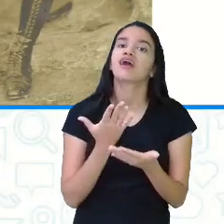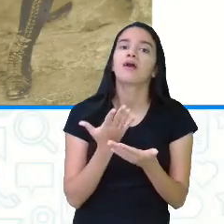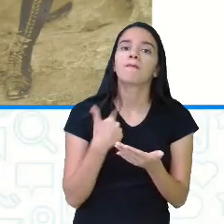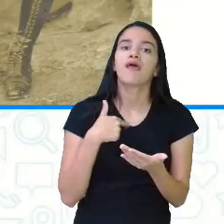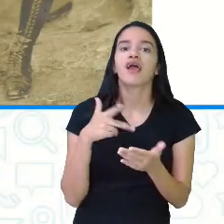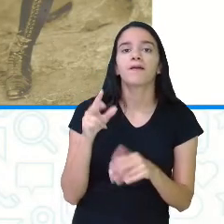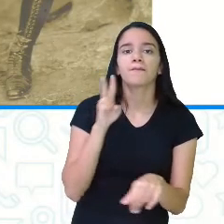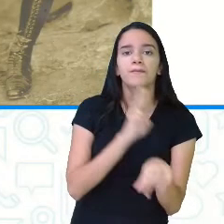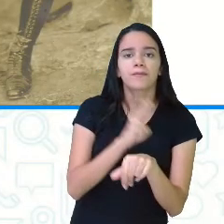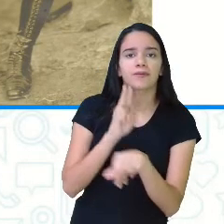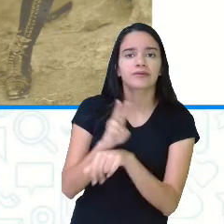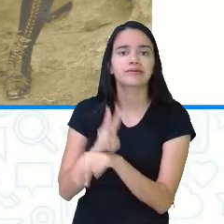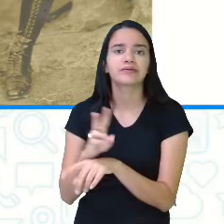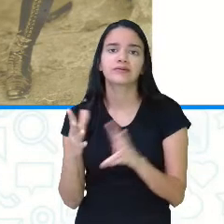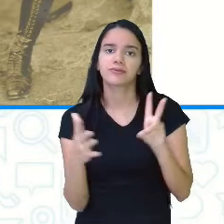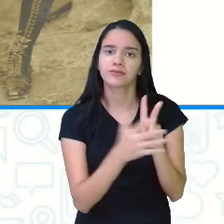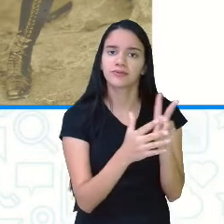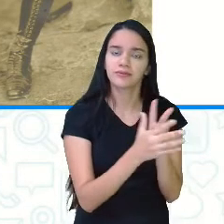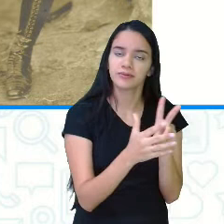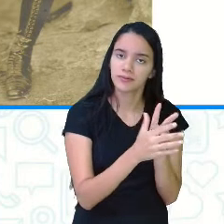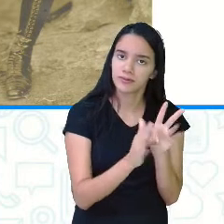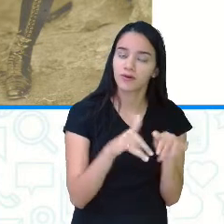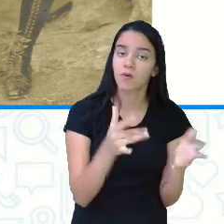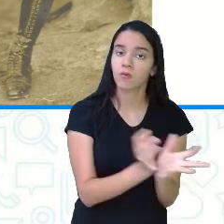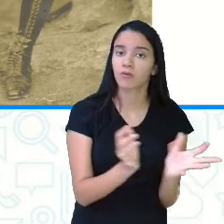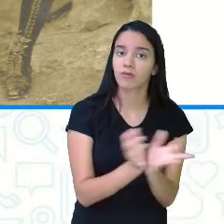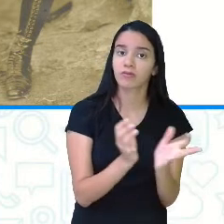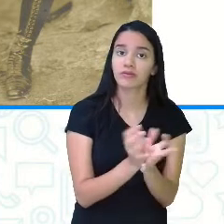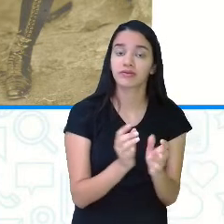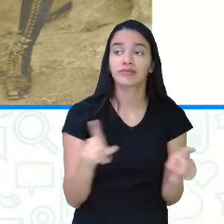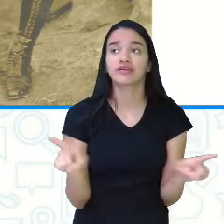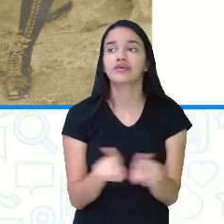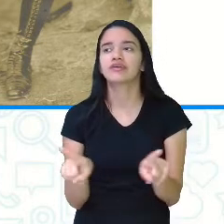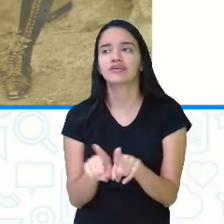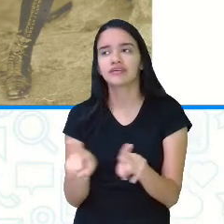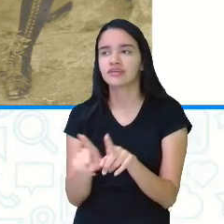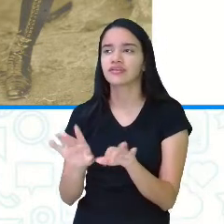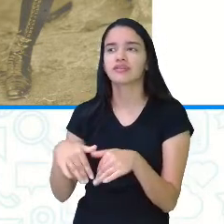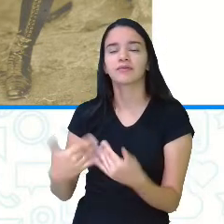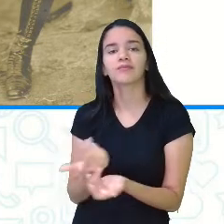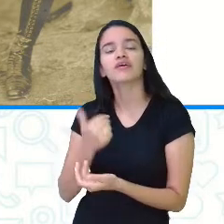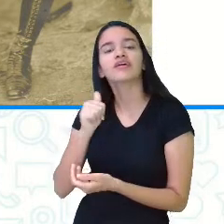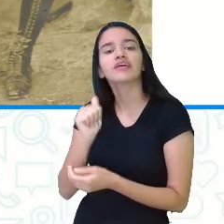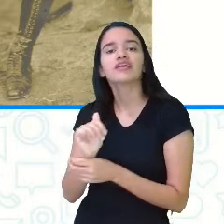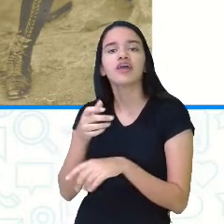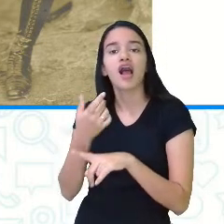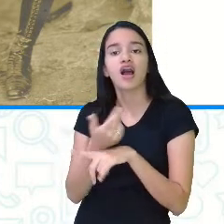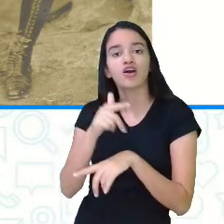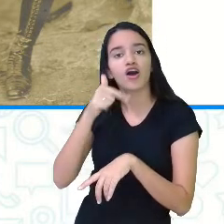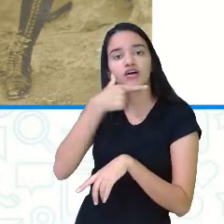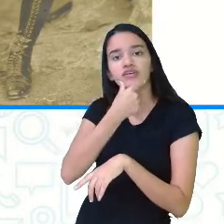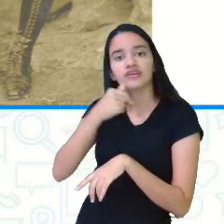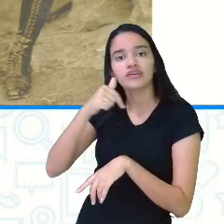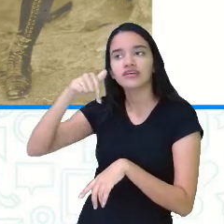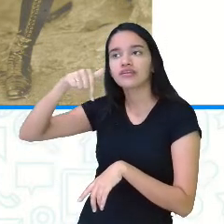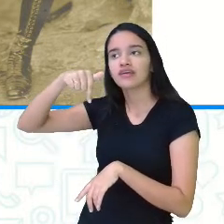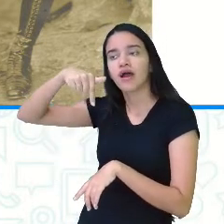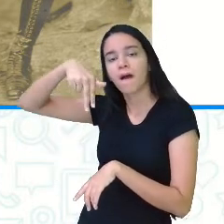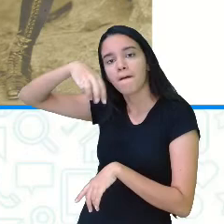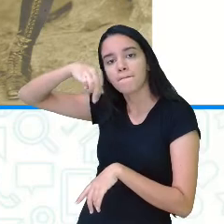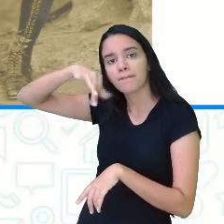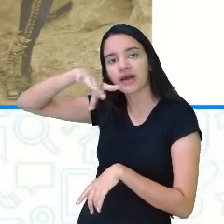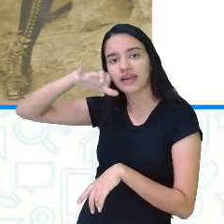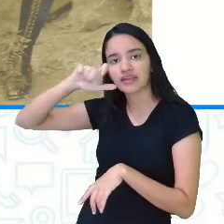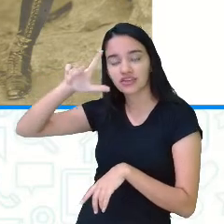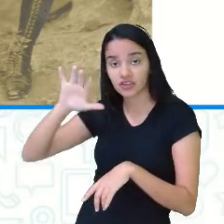Serviço de Proteção ao Índio, e foi gerida pelo Marechal Cândido Rondão, que defendia os povos indígenas, que eles